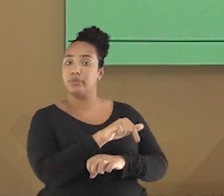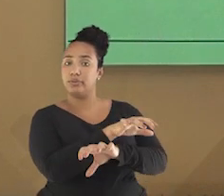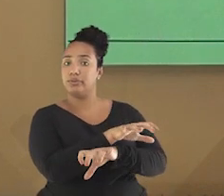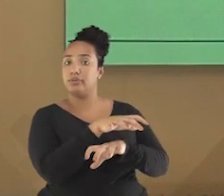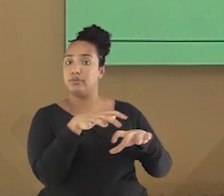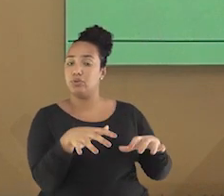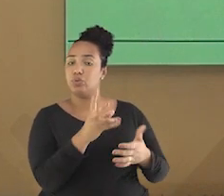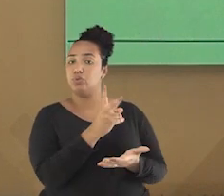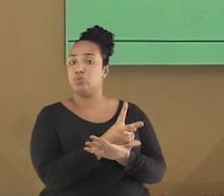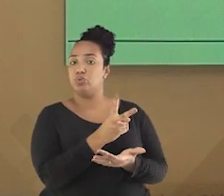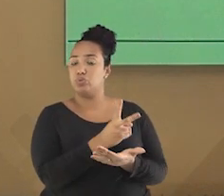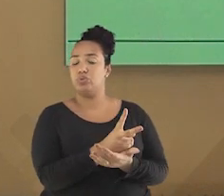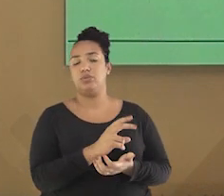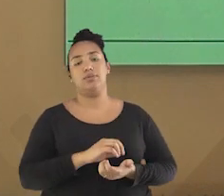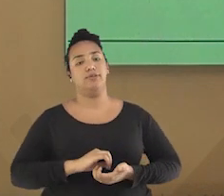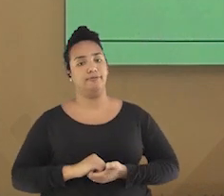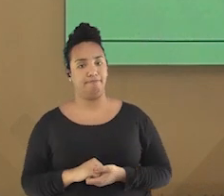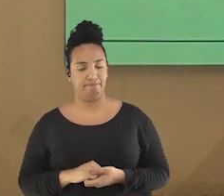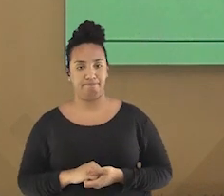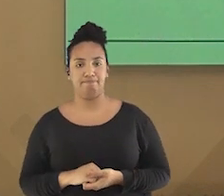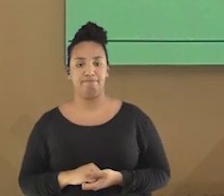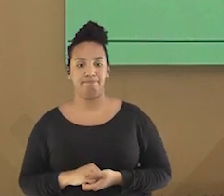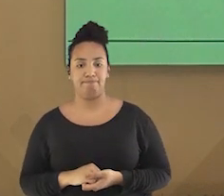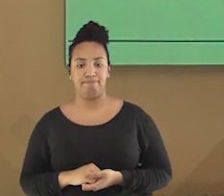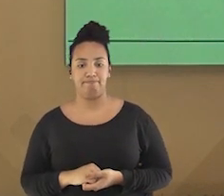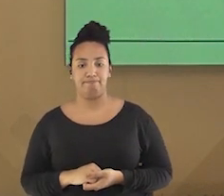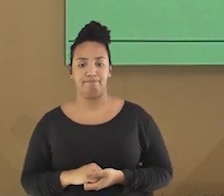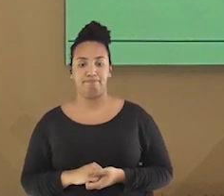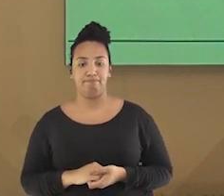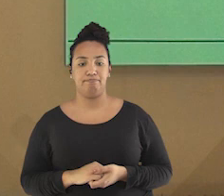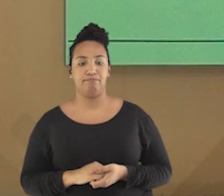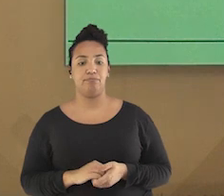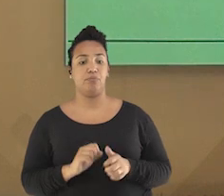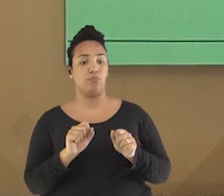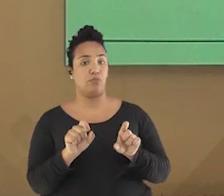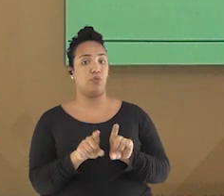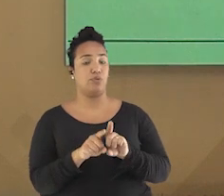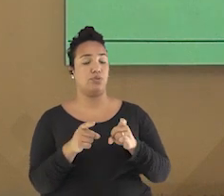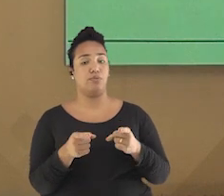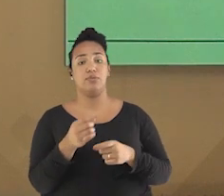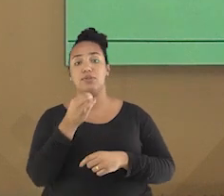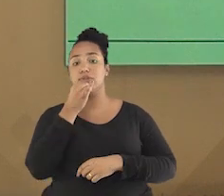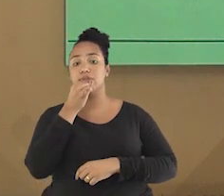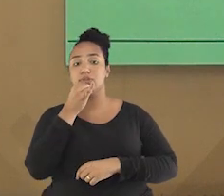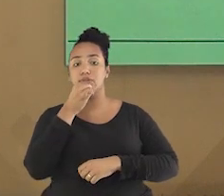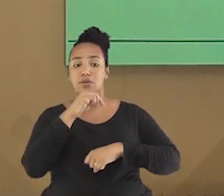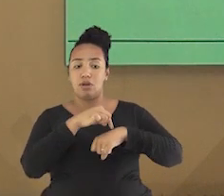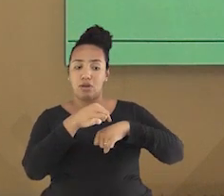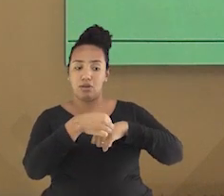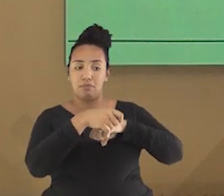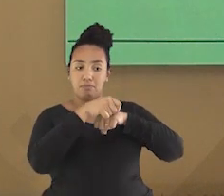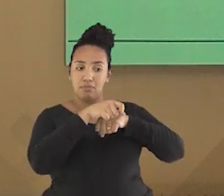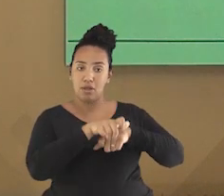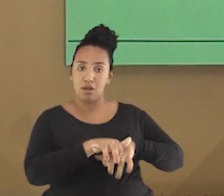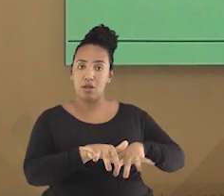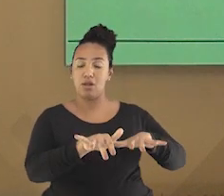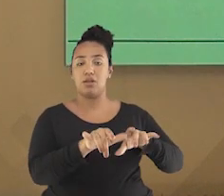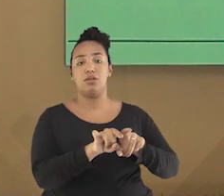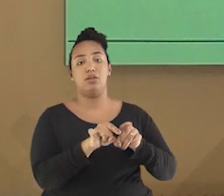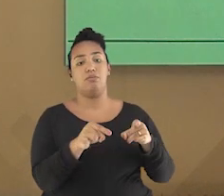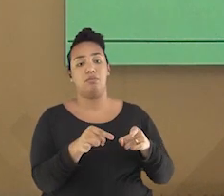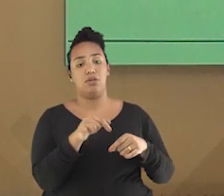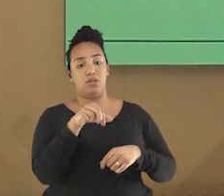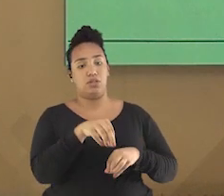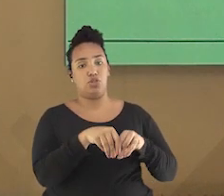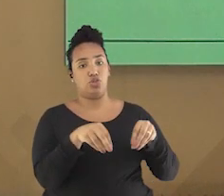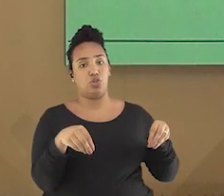a vegetação de pé, germinando grãos e renovando alguns nutrientes do